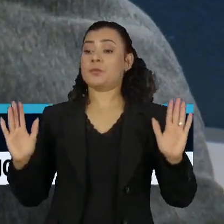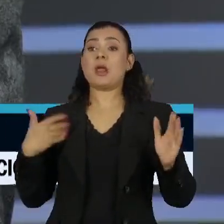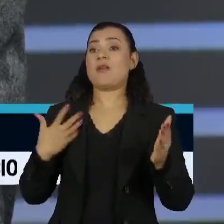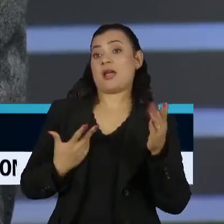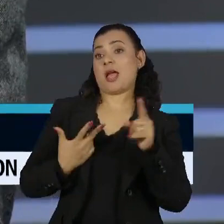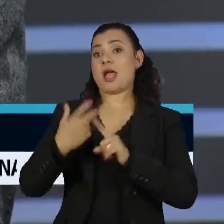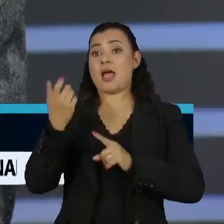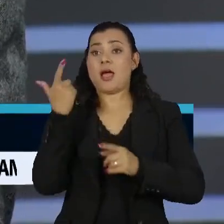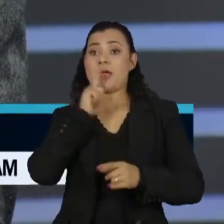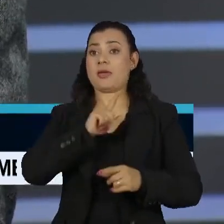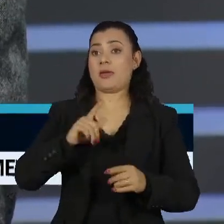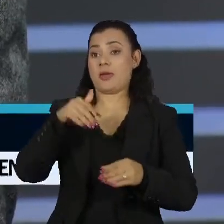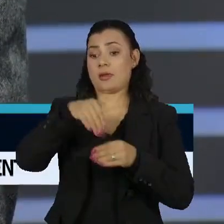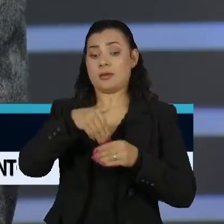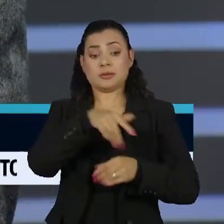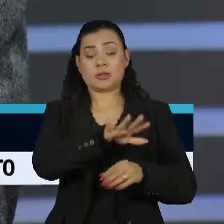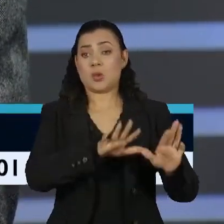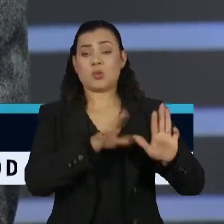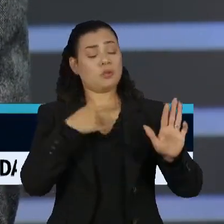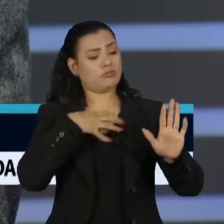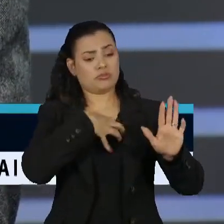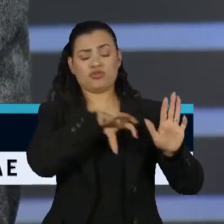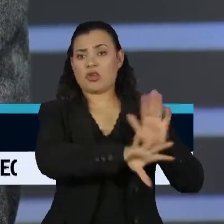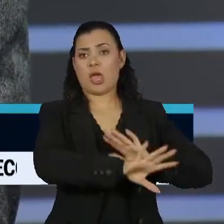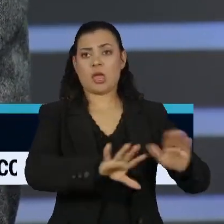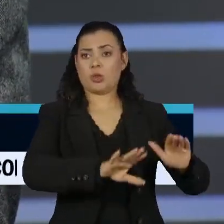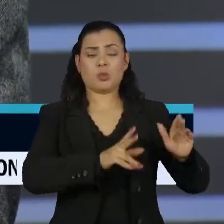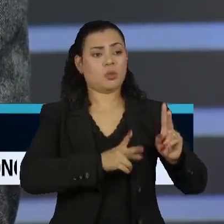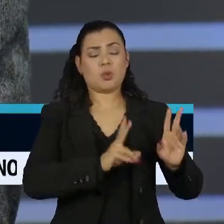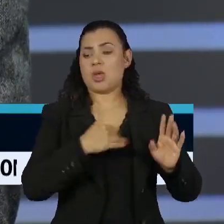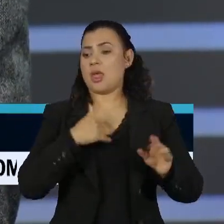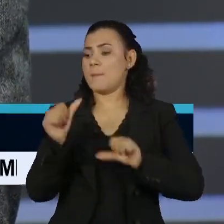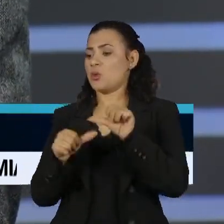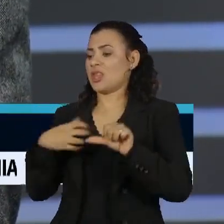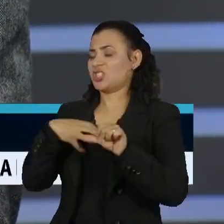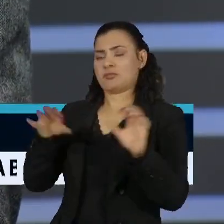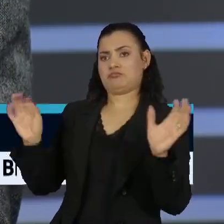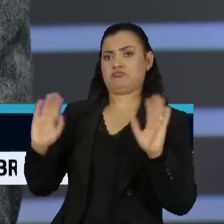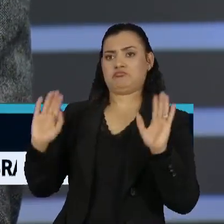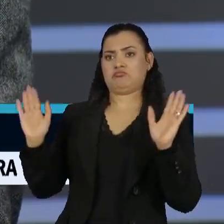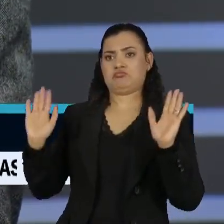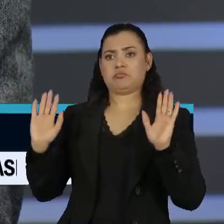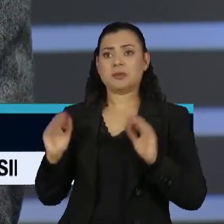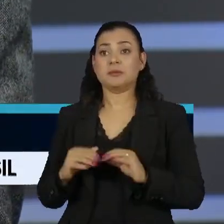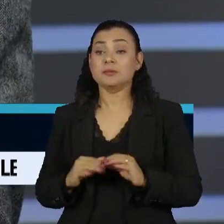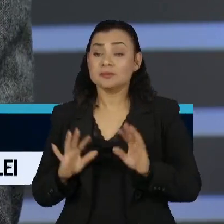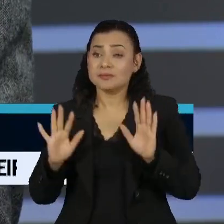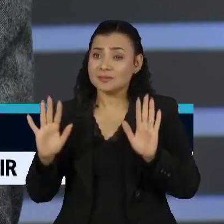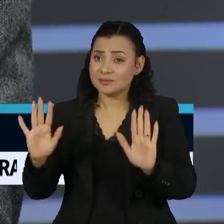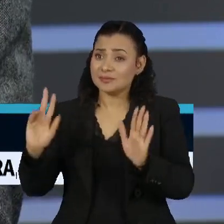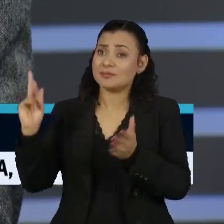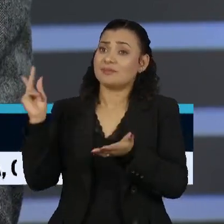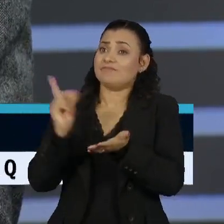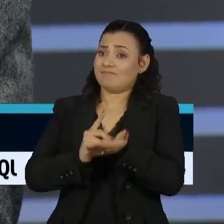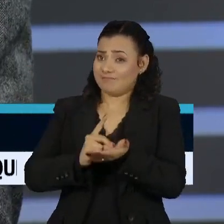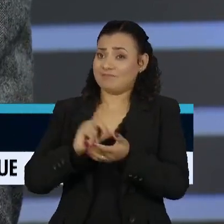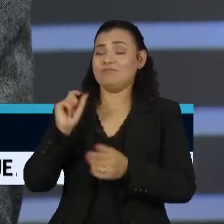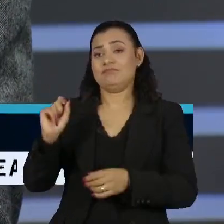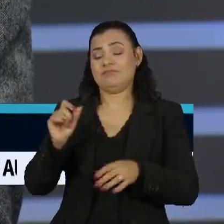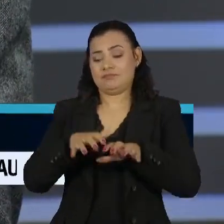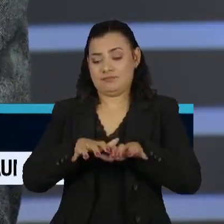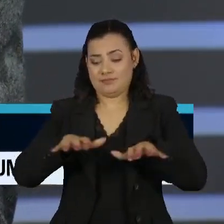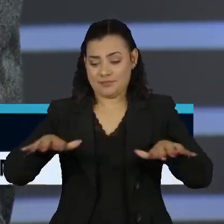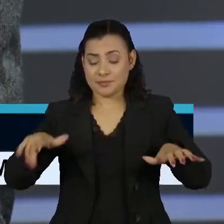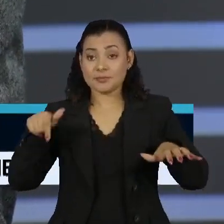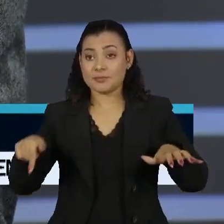eleição. Agora, eu acho que nessa discussão ideológica, em que, de um lado, ficam aqueles que